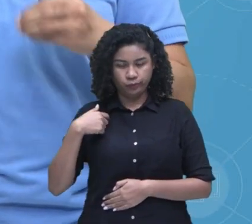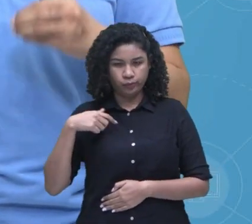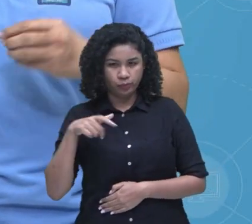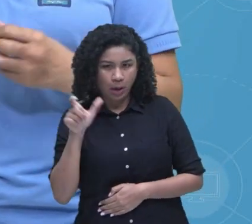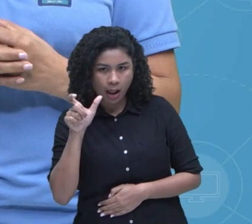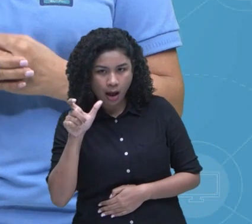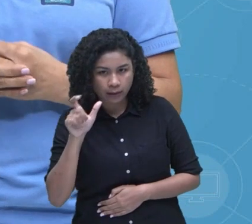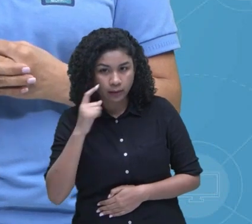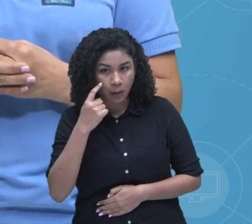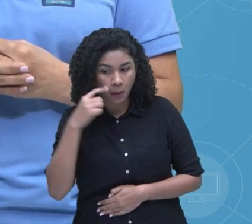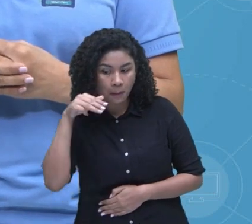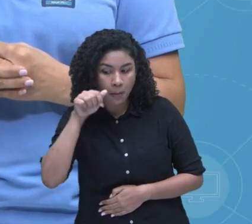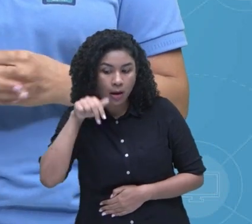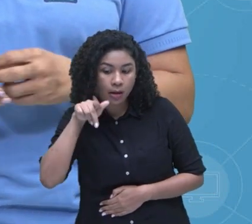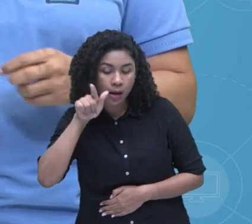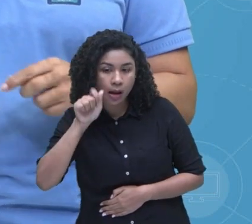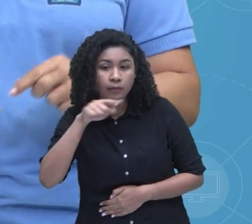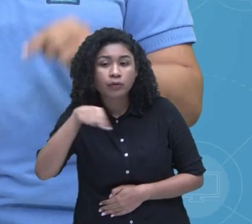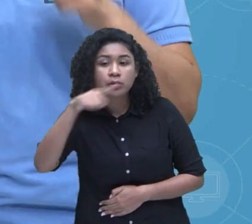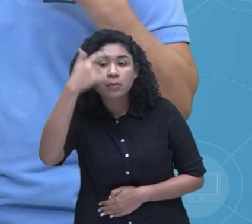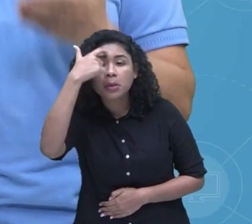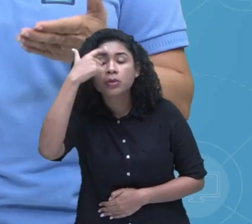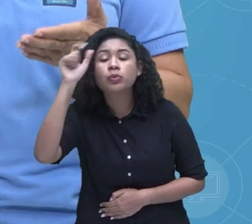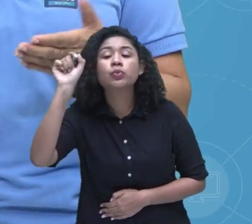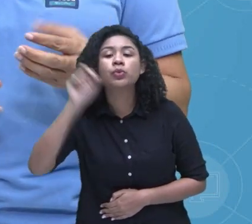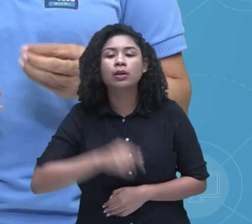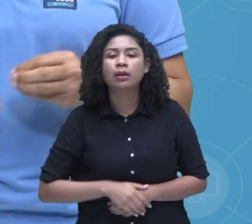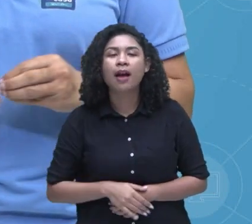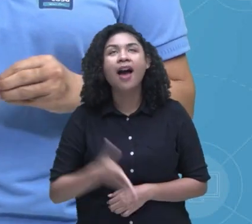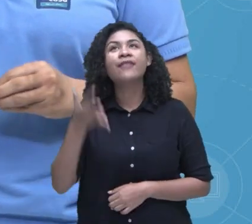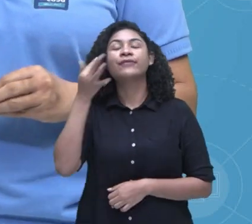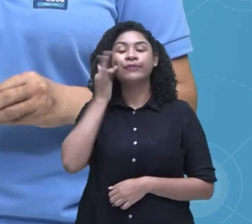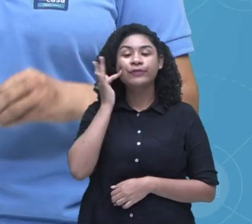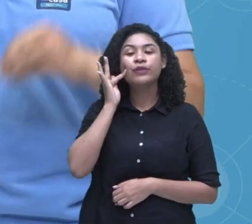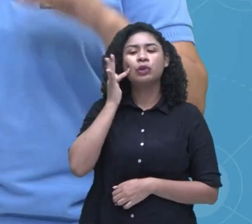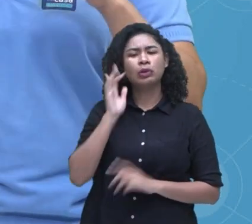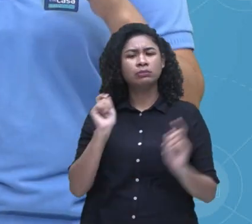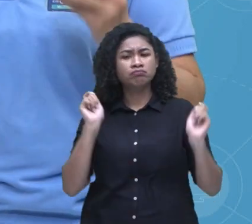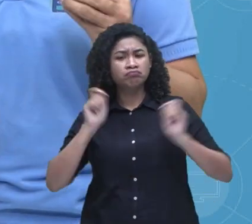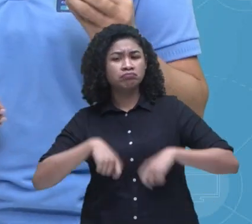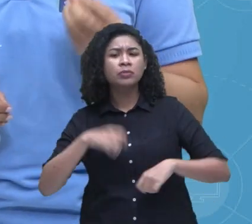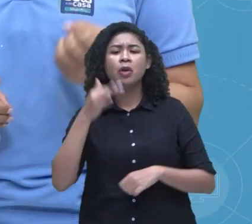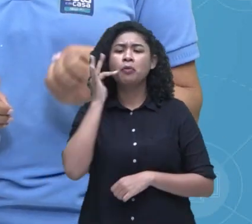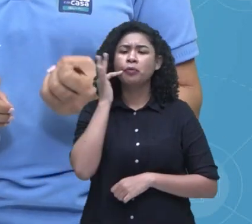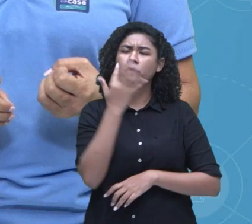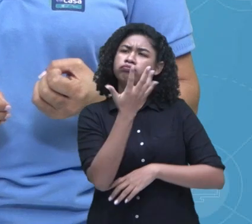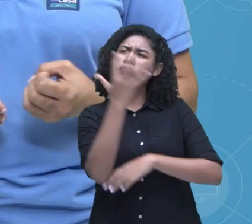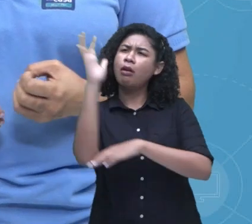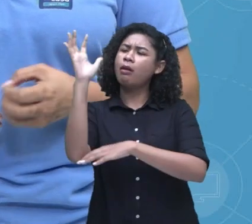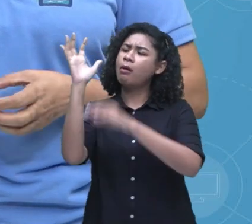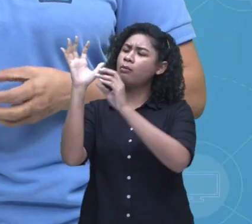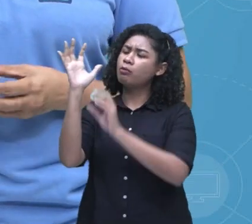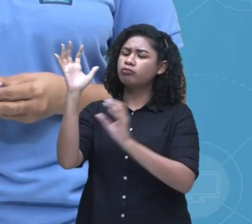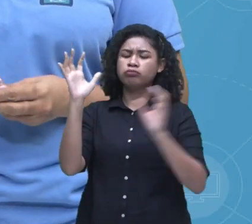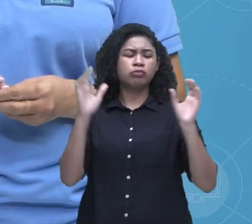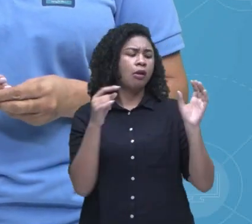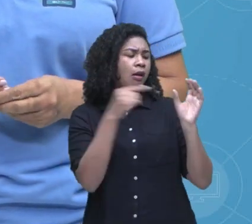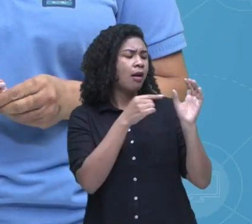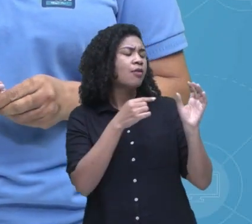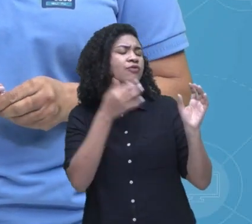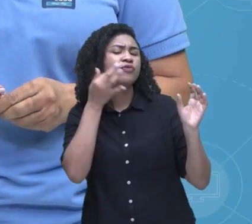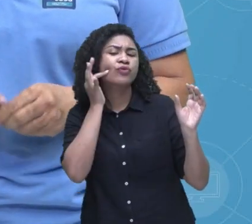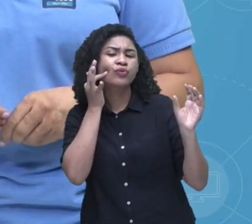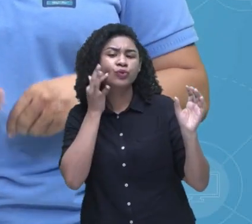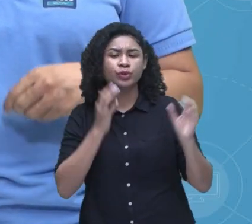vai pensar logo na fruta, né? Que pode ser realmente a fruta, o fruto de uma árvore ou a parte de uma